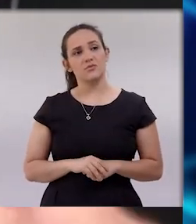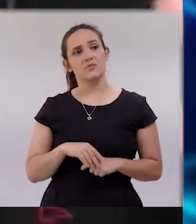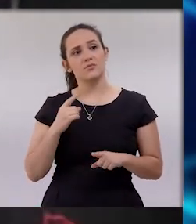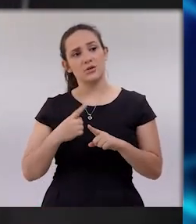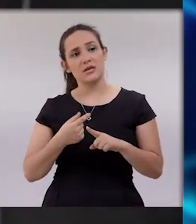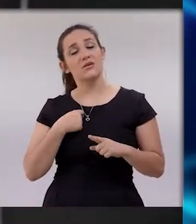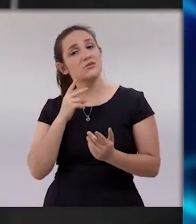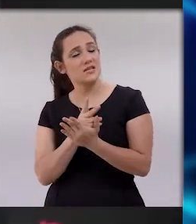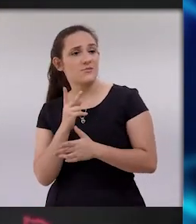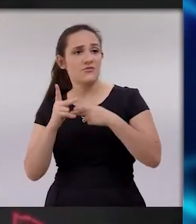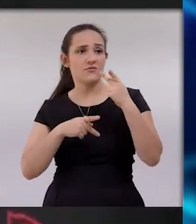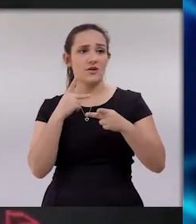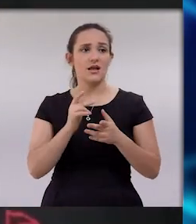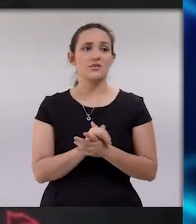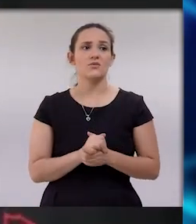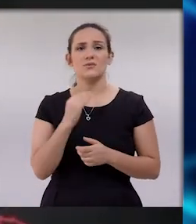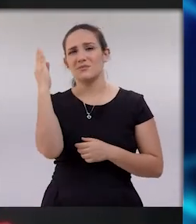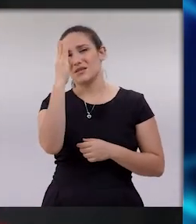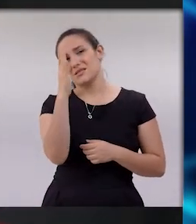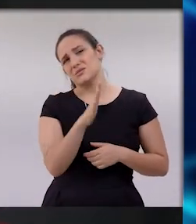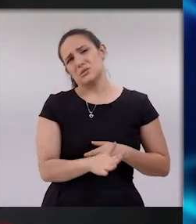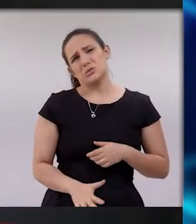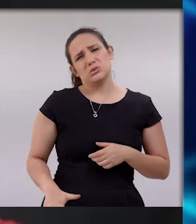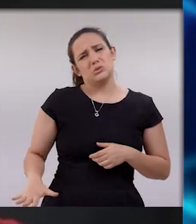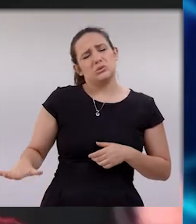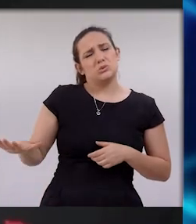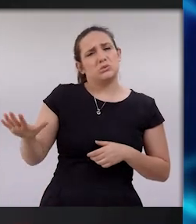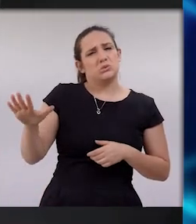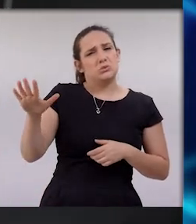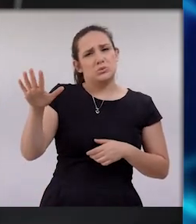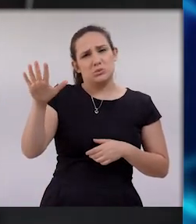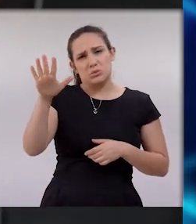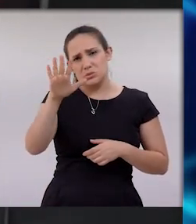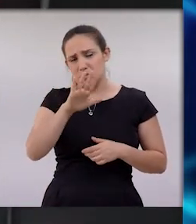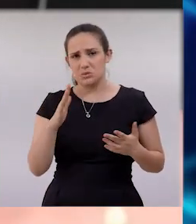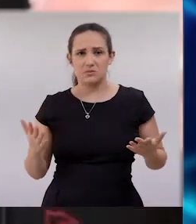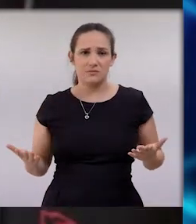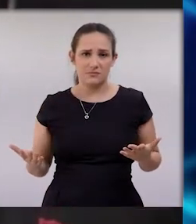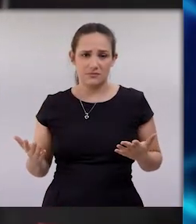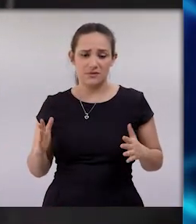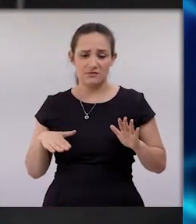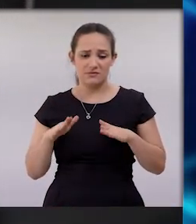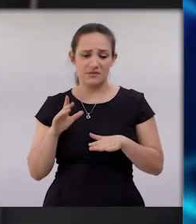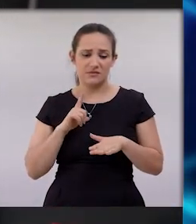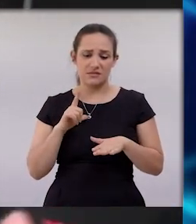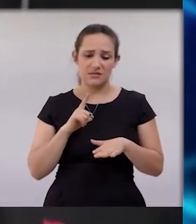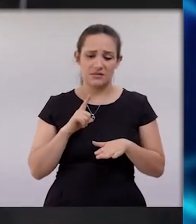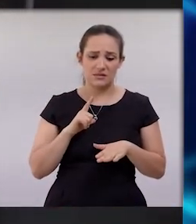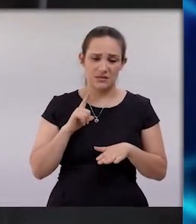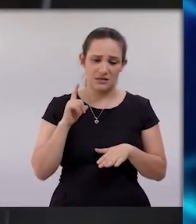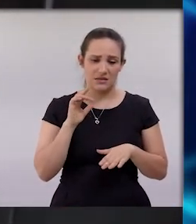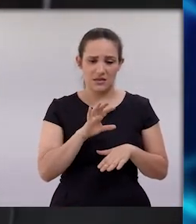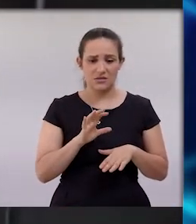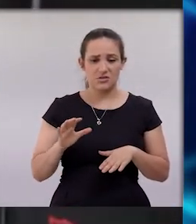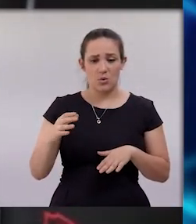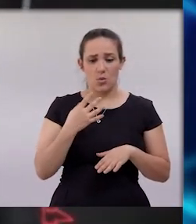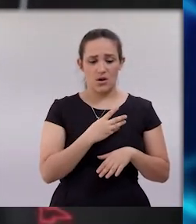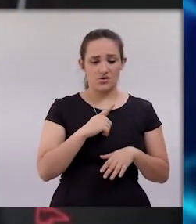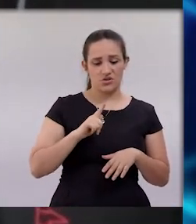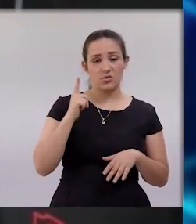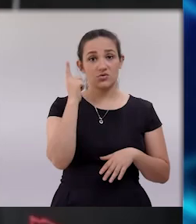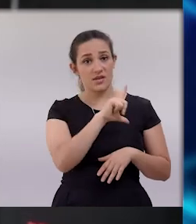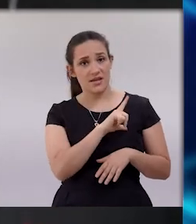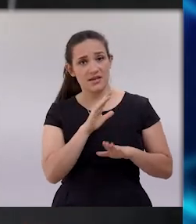início, o Brasil é enorme, tem regiões que um 4G vai funcionar, tem regiões que, no máximo, você vai